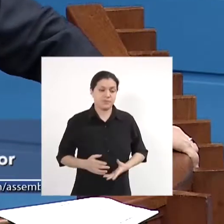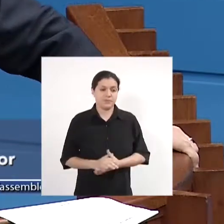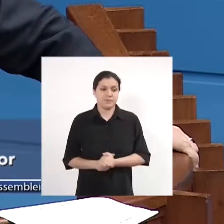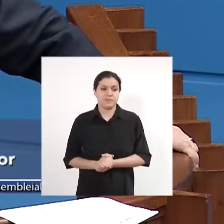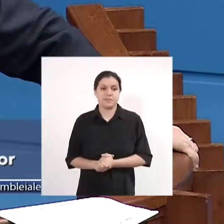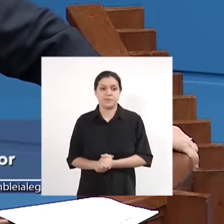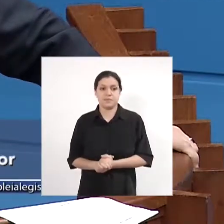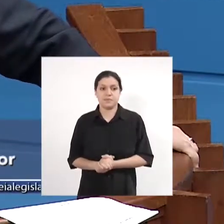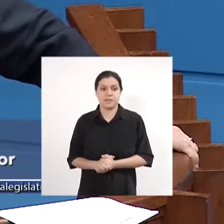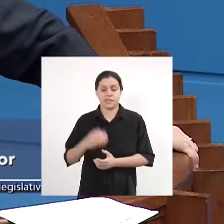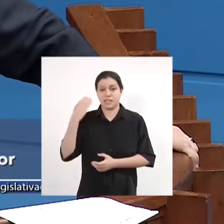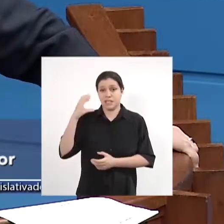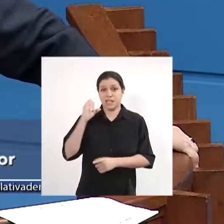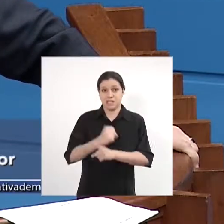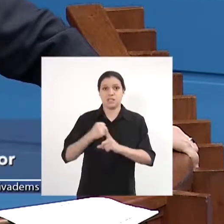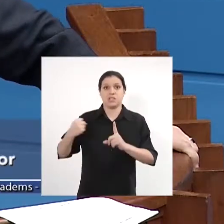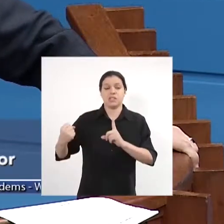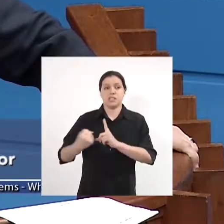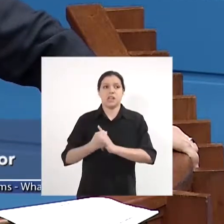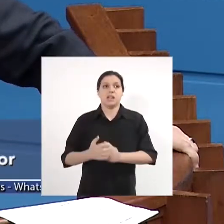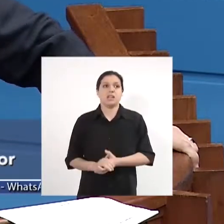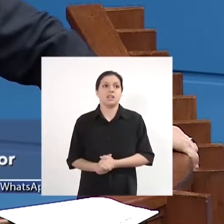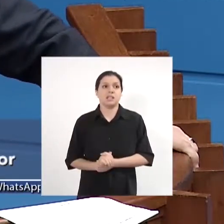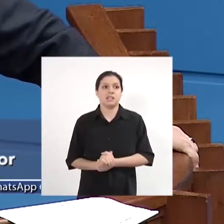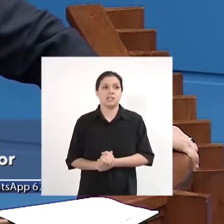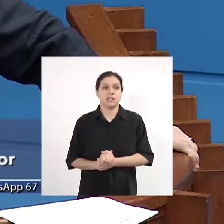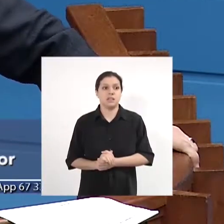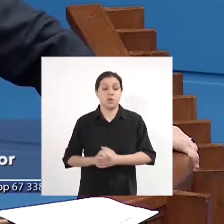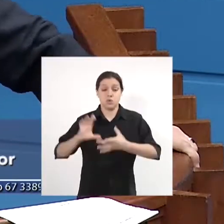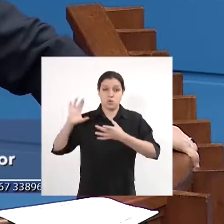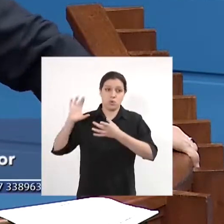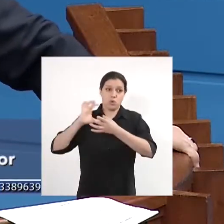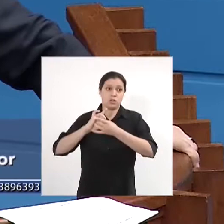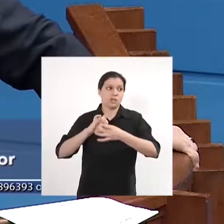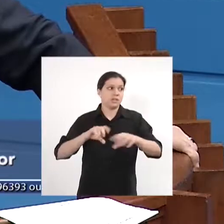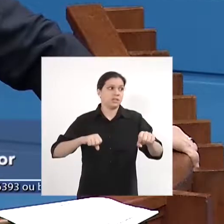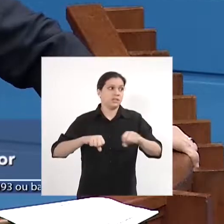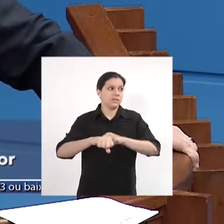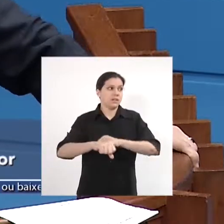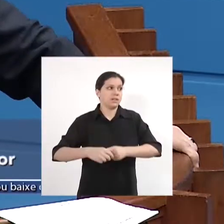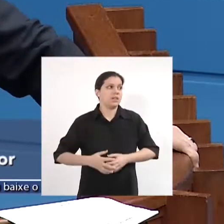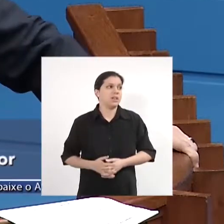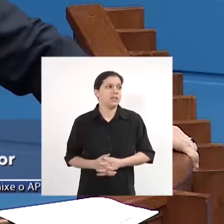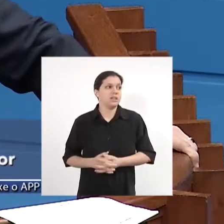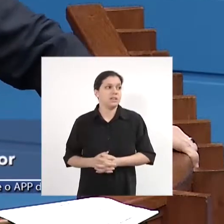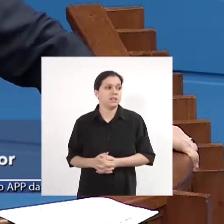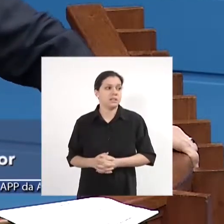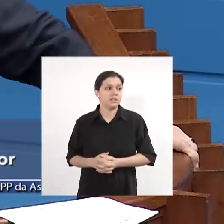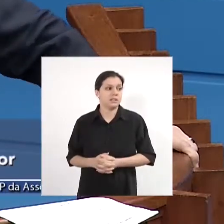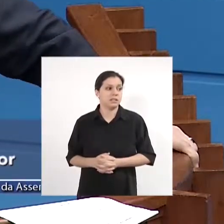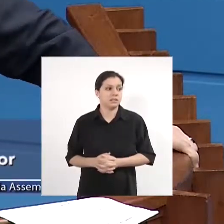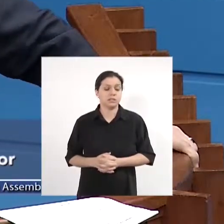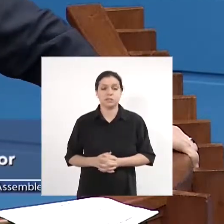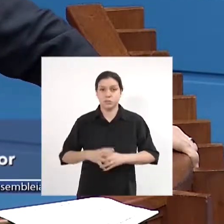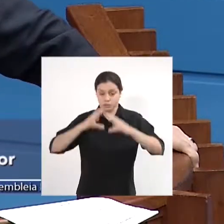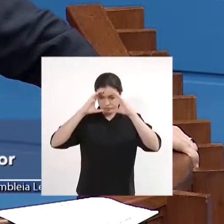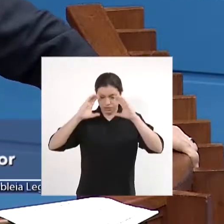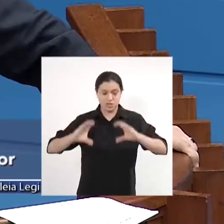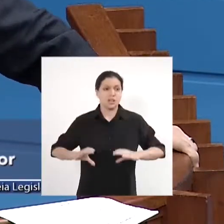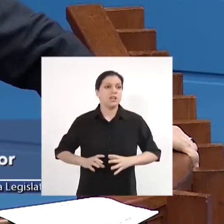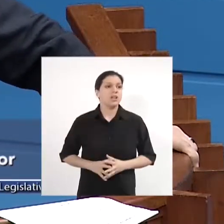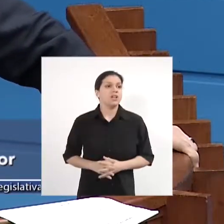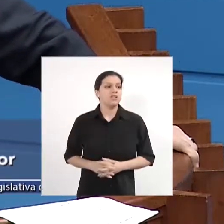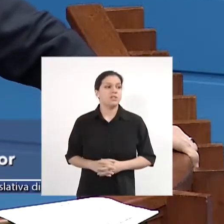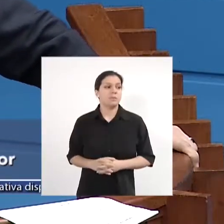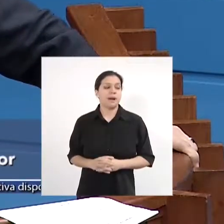das ciências sociais, dentro do contexto da formação dos nossos cidadãos. E